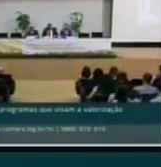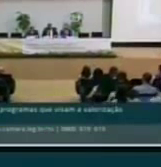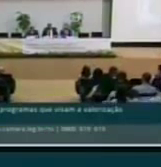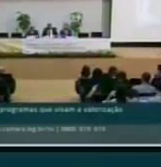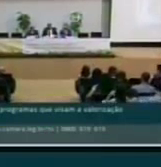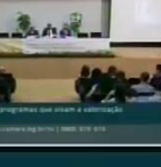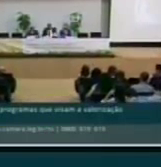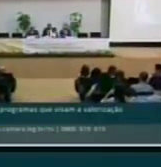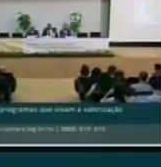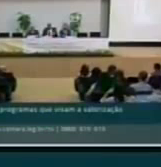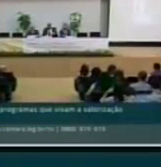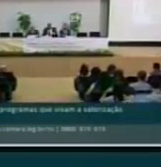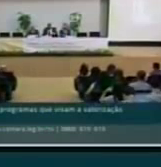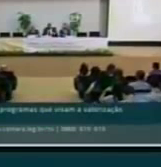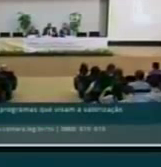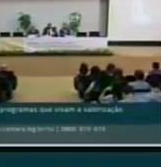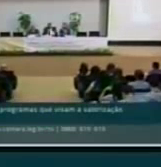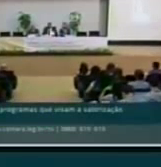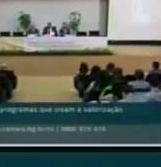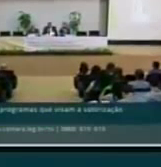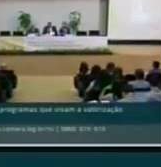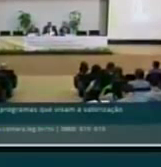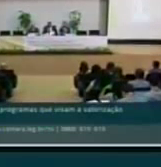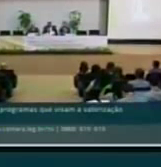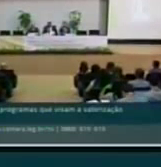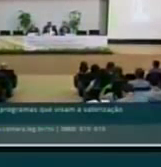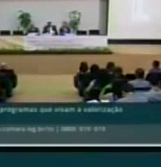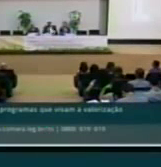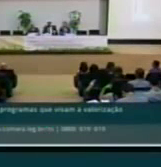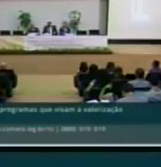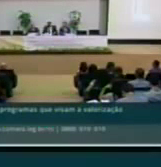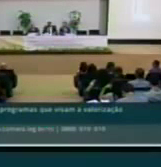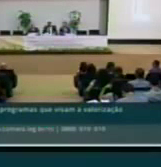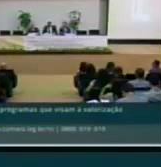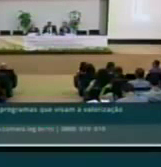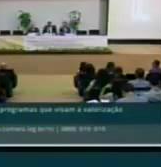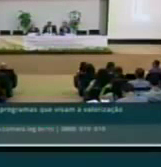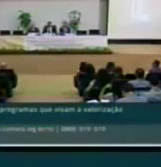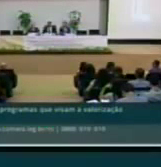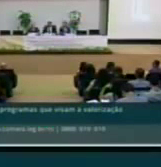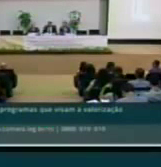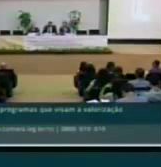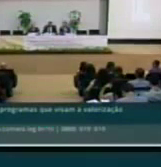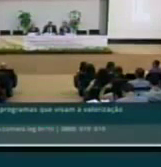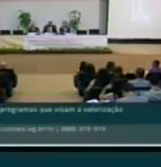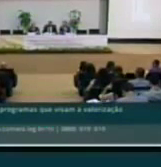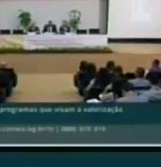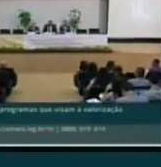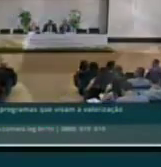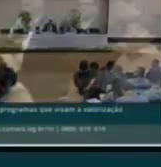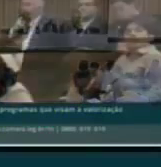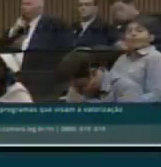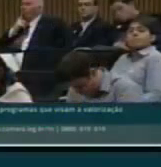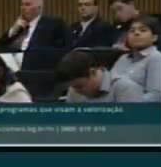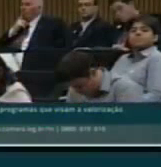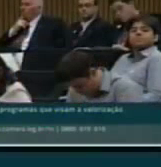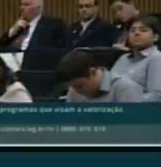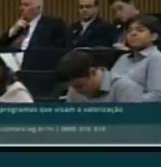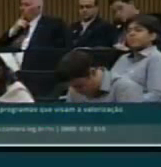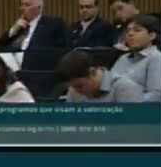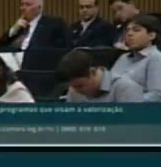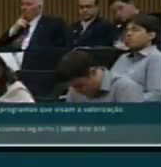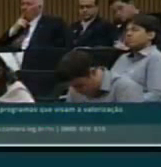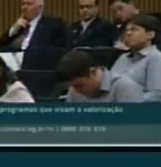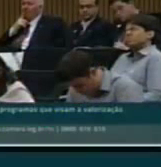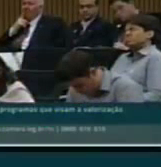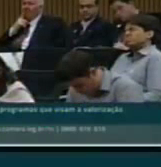de muito ultrapassados. A opinião pública brasileira, que se opunha fortemente aos crimes nazistas, foi fator